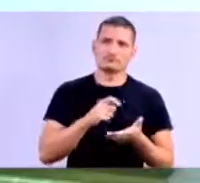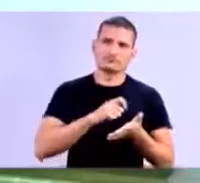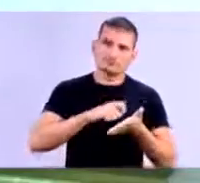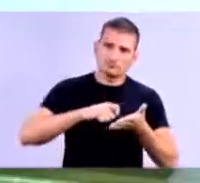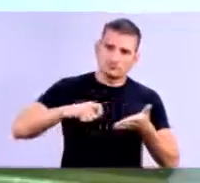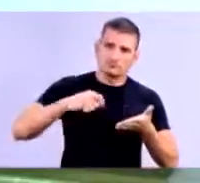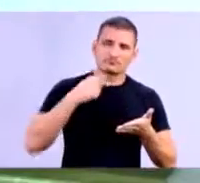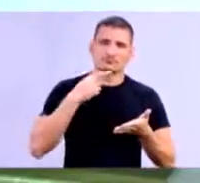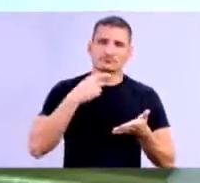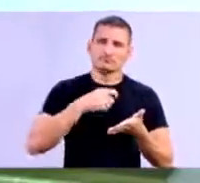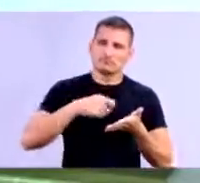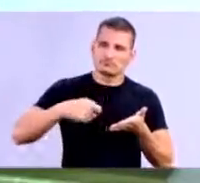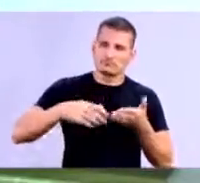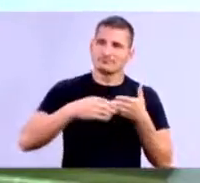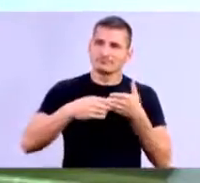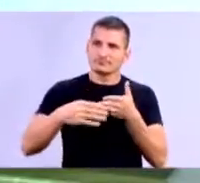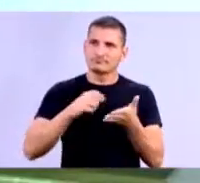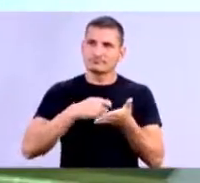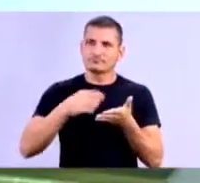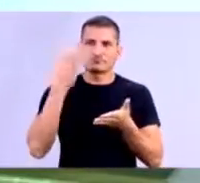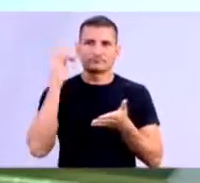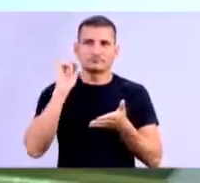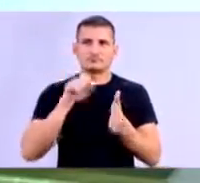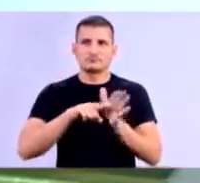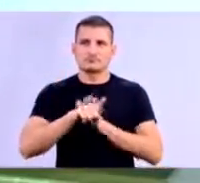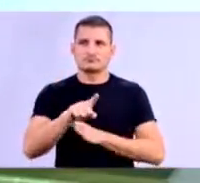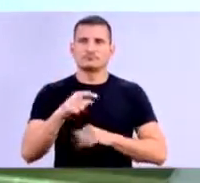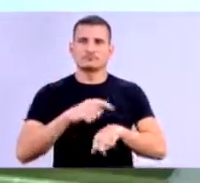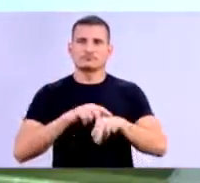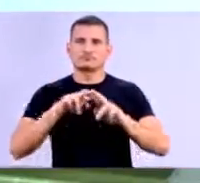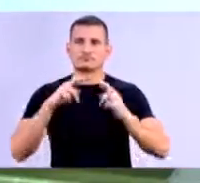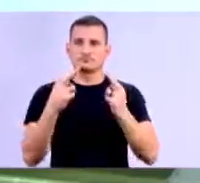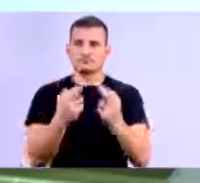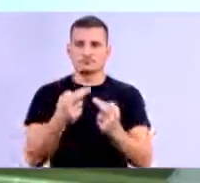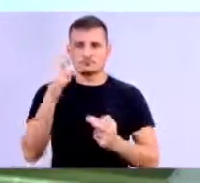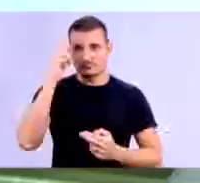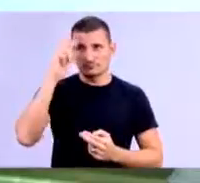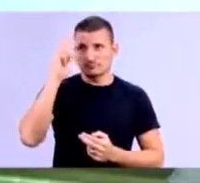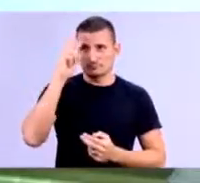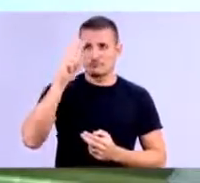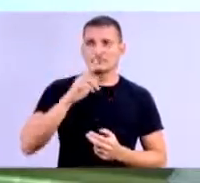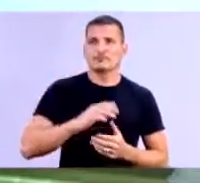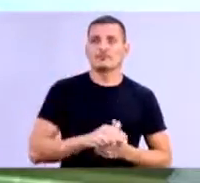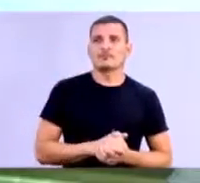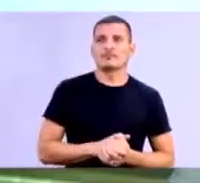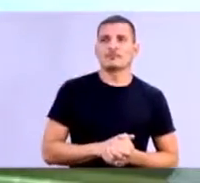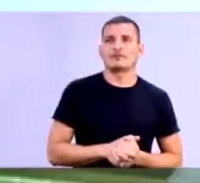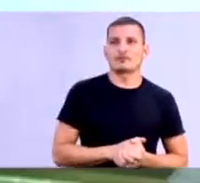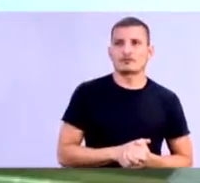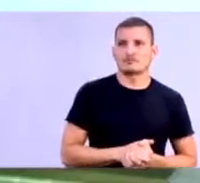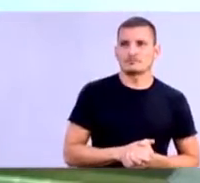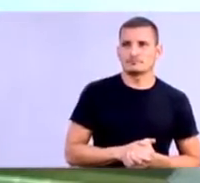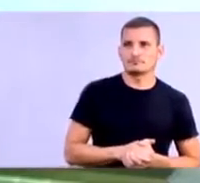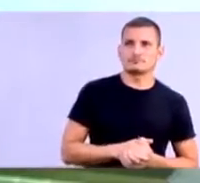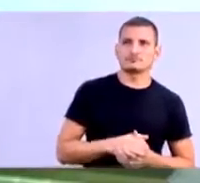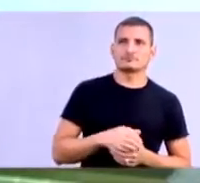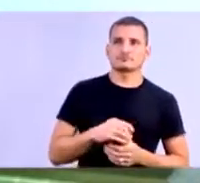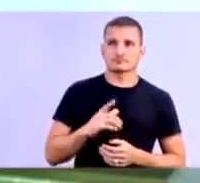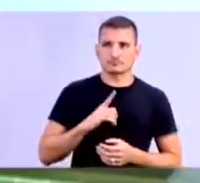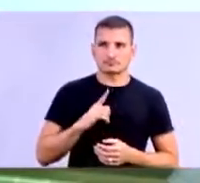anotado, já vai saber o que perguntar lá na hora. Lembrando, vejam, houve o fecho